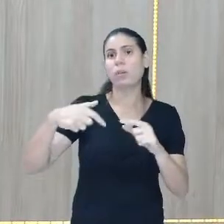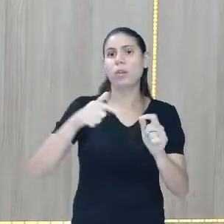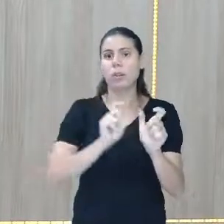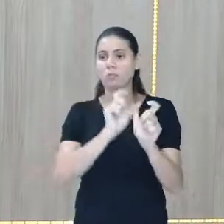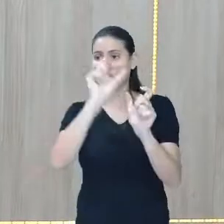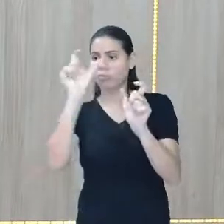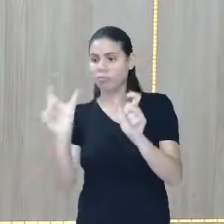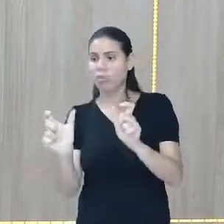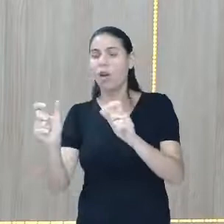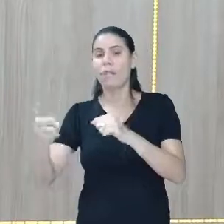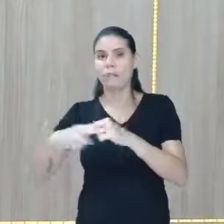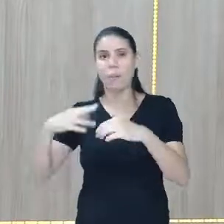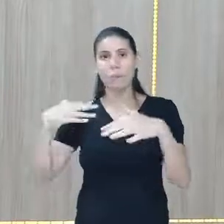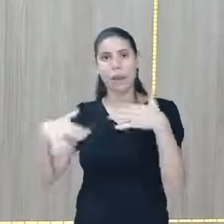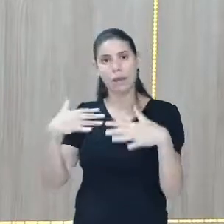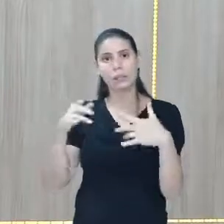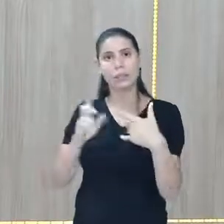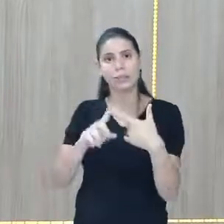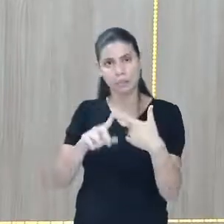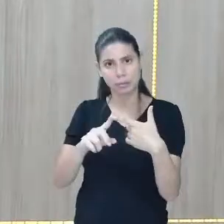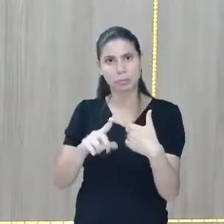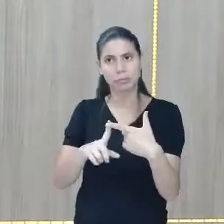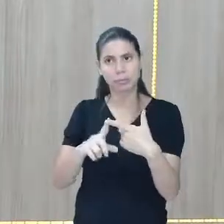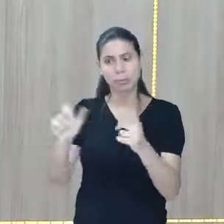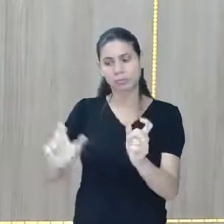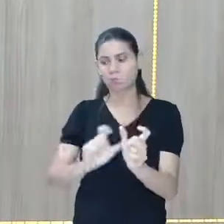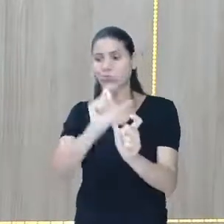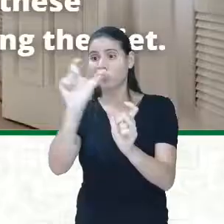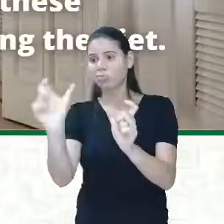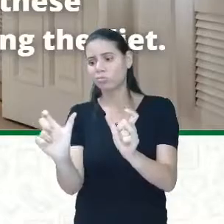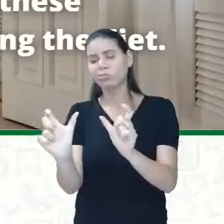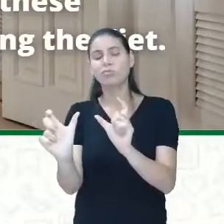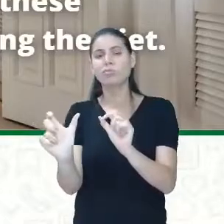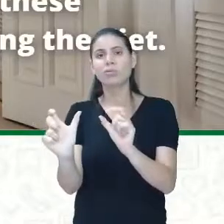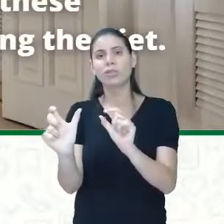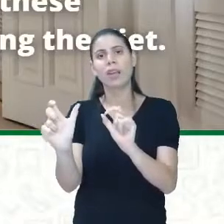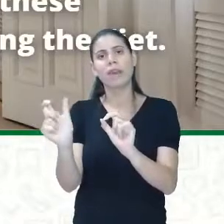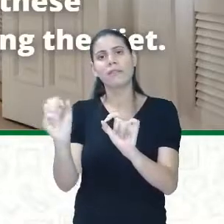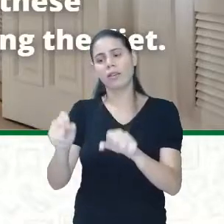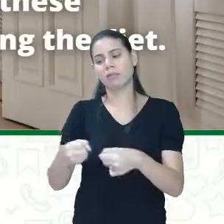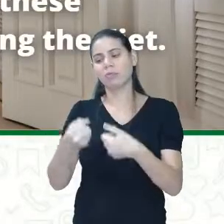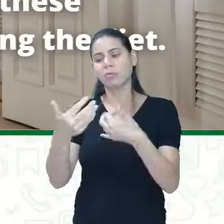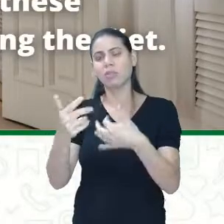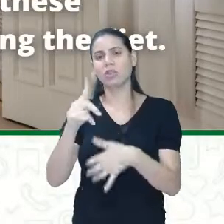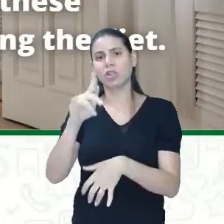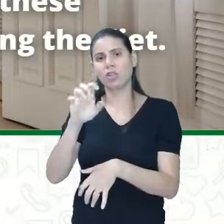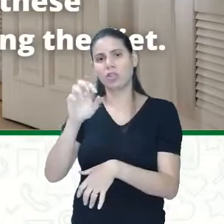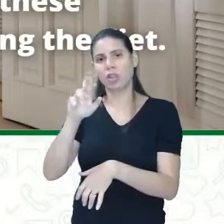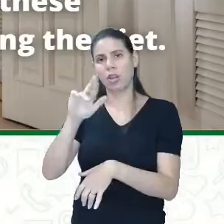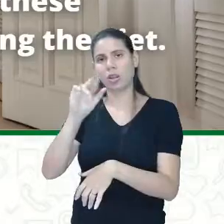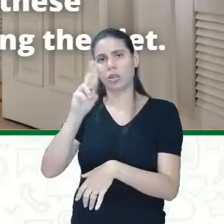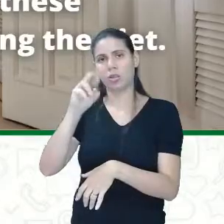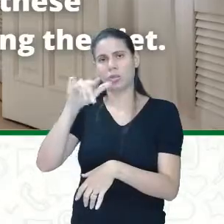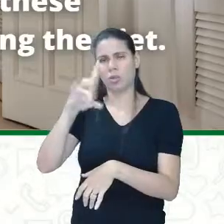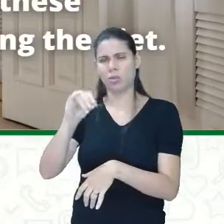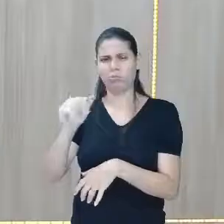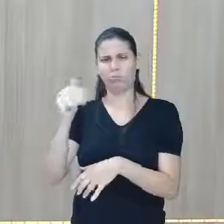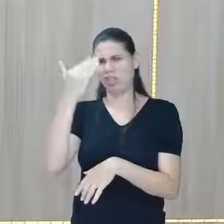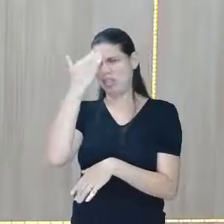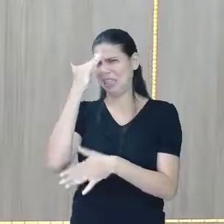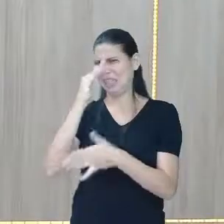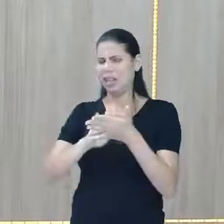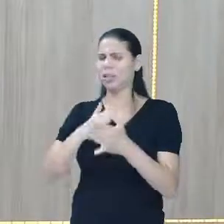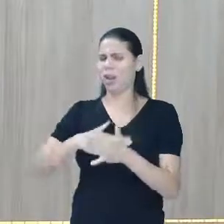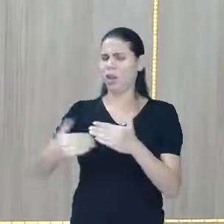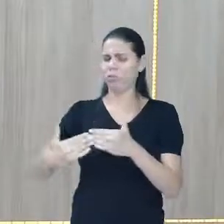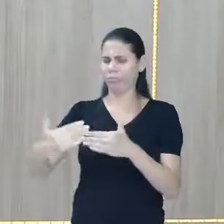ação, esse seguinte verbo vai ser expressa o seu gerúndio através do ing. Professor, não entendi nada. A gente vai ver isso com